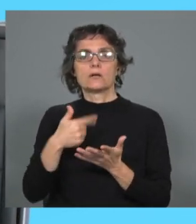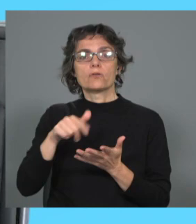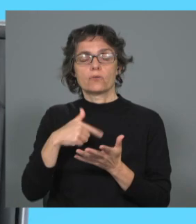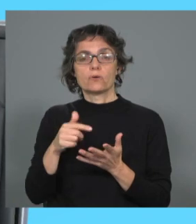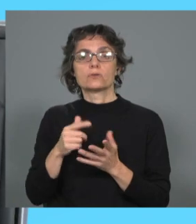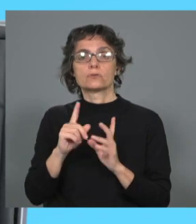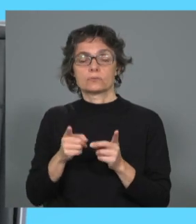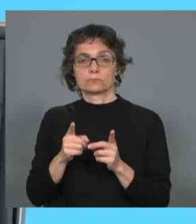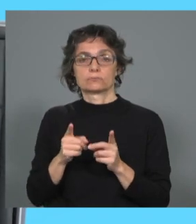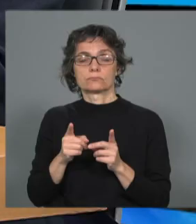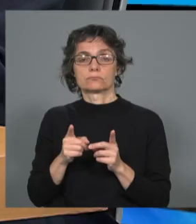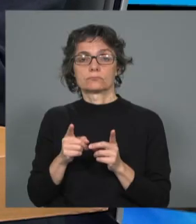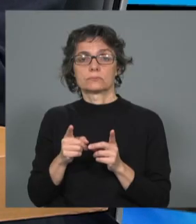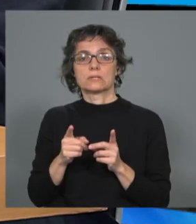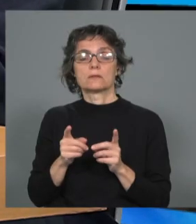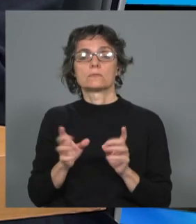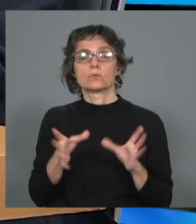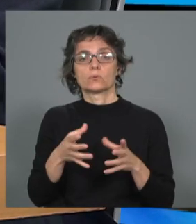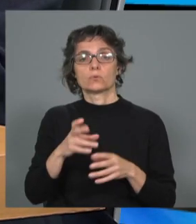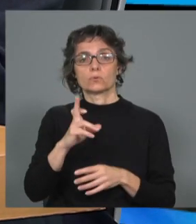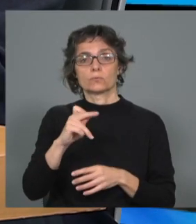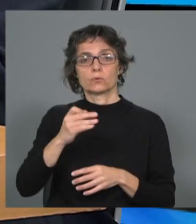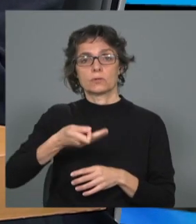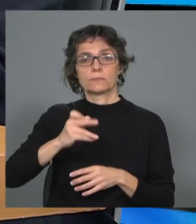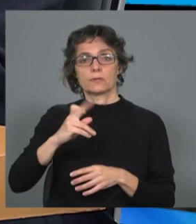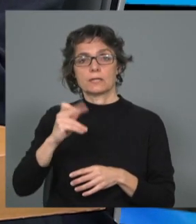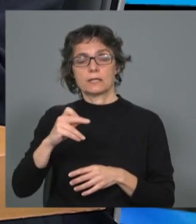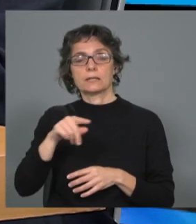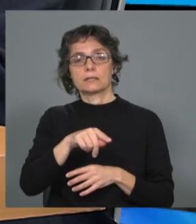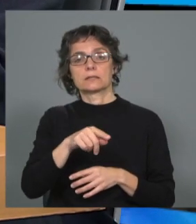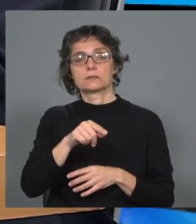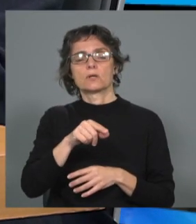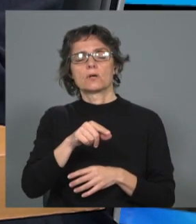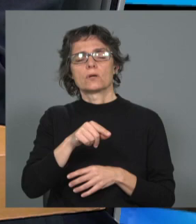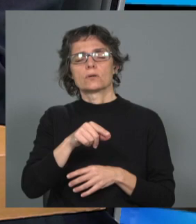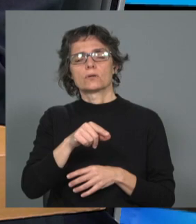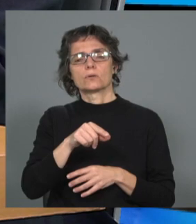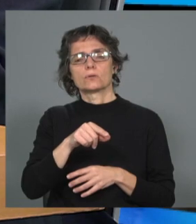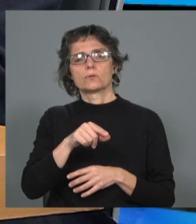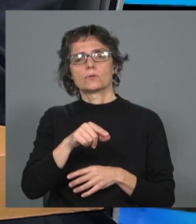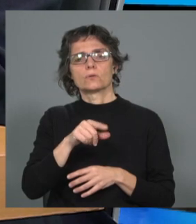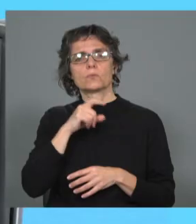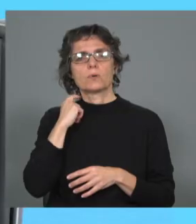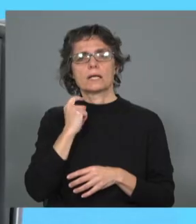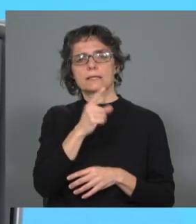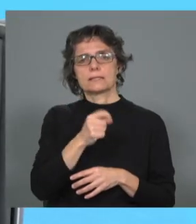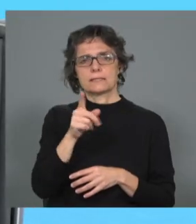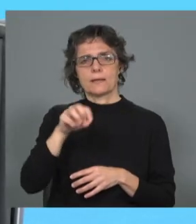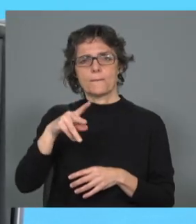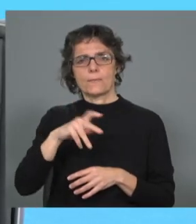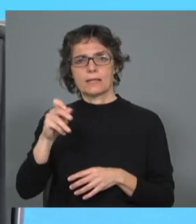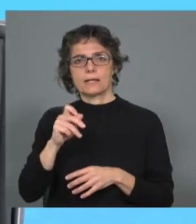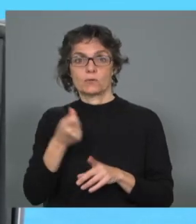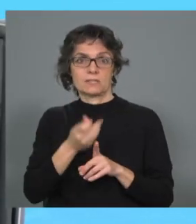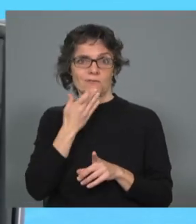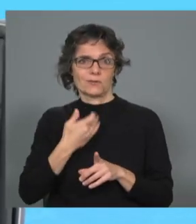Reparar, com o Padre Zé Manel, que nos desafiou a fazer esse movimento. E por isso foi uma oportunidade